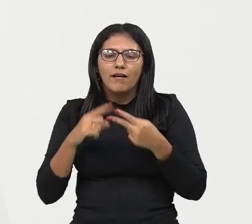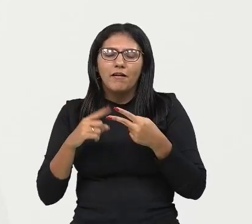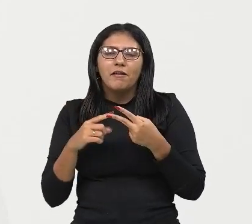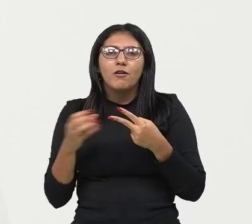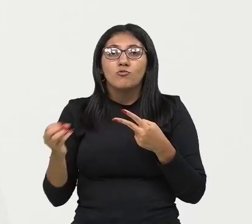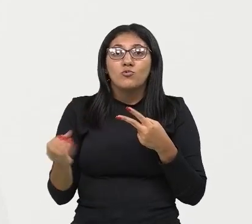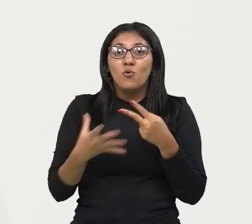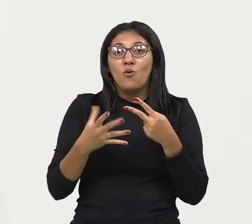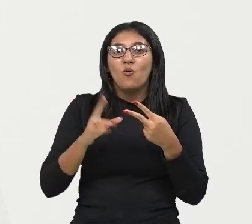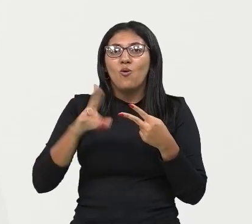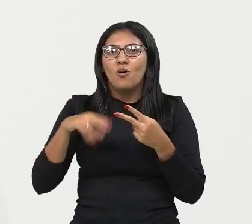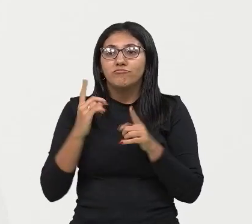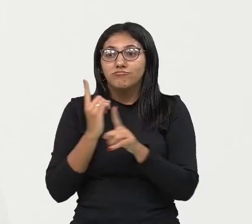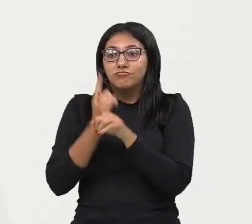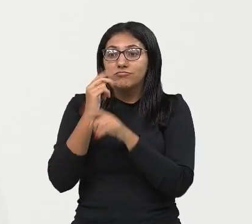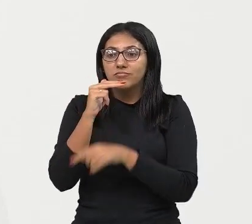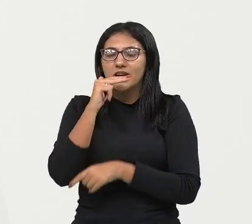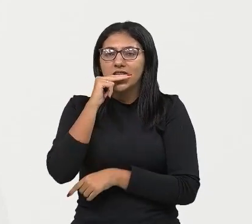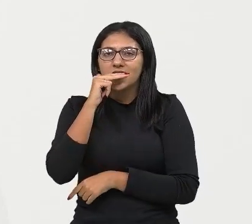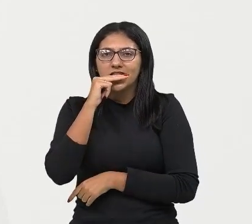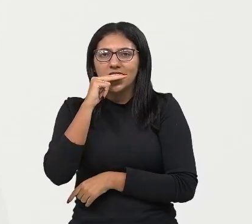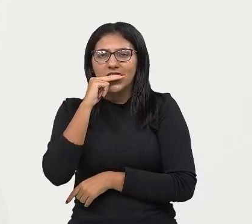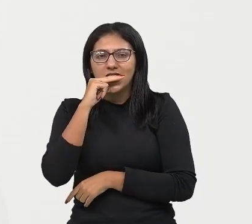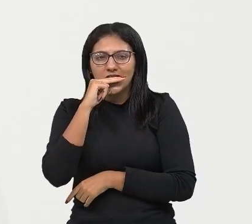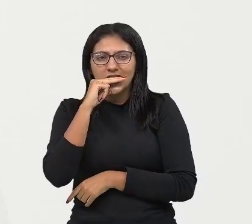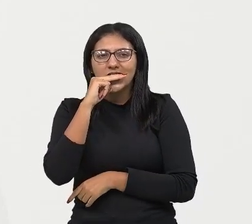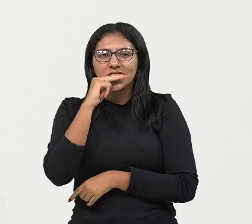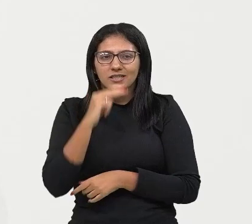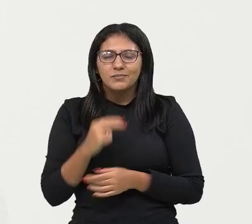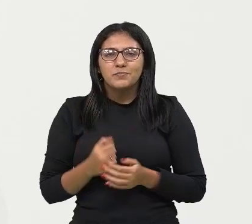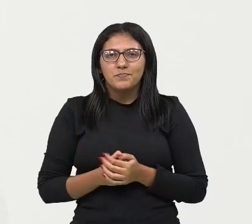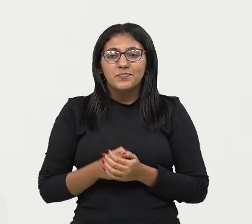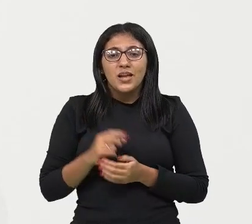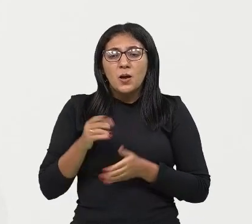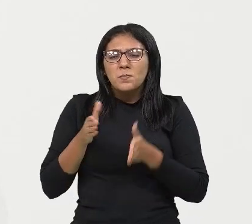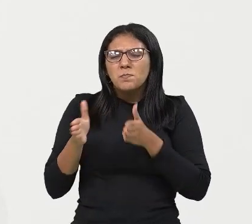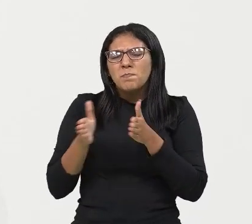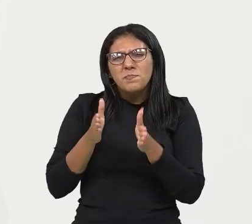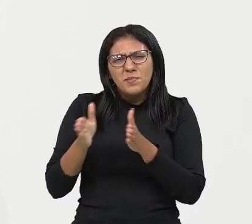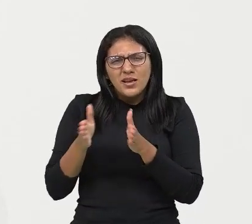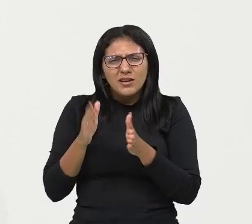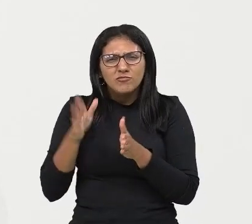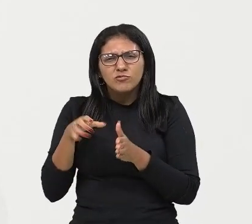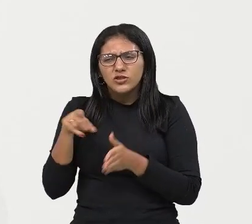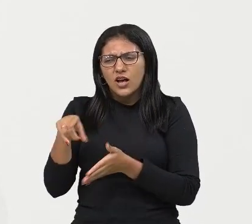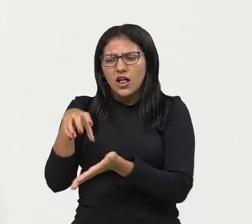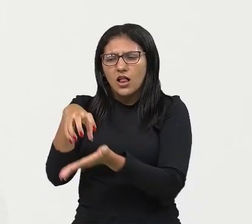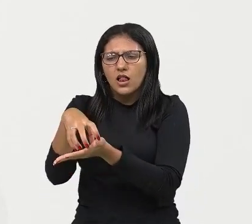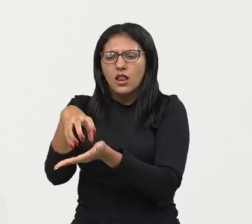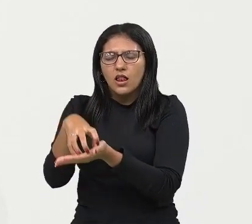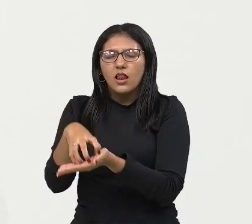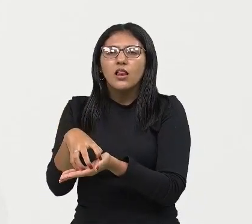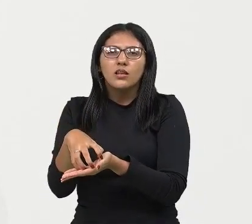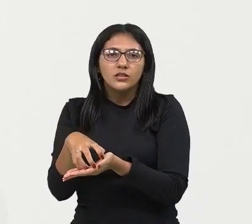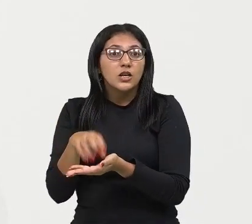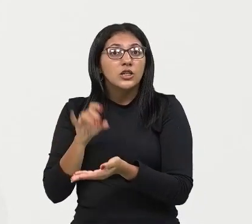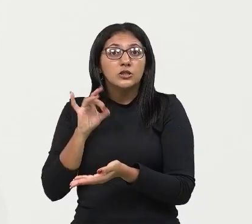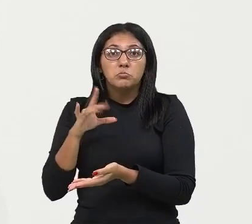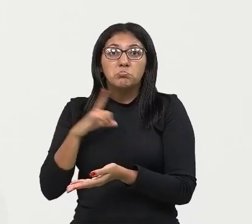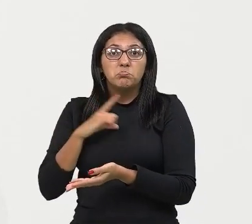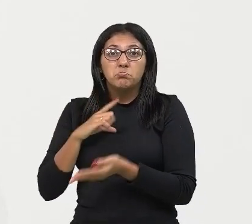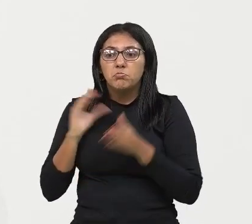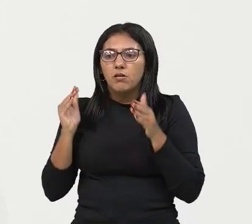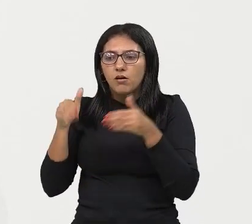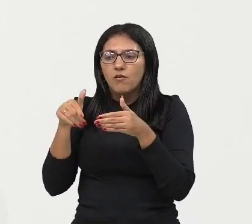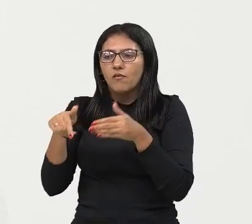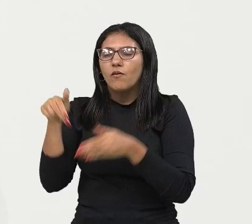da cana-de-açúcar. E nesse período, a ocupação colonial, ela ainda se concentrava